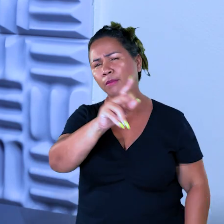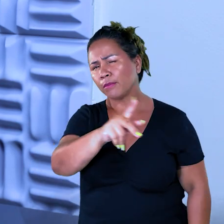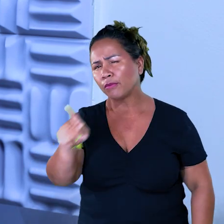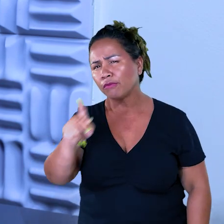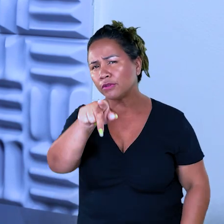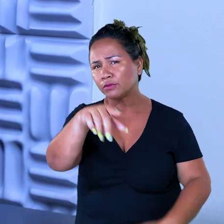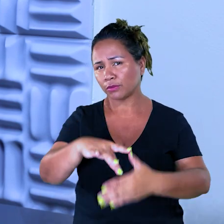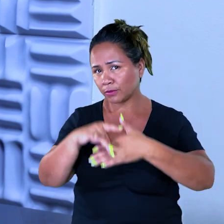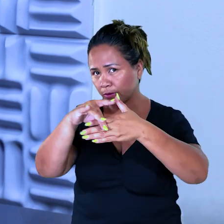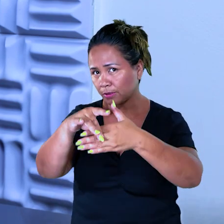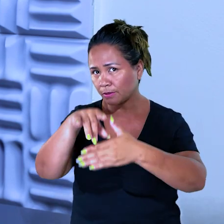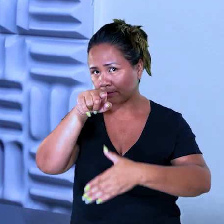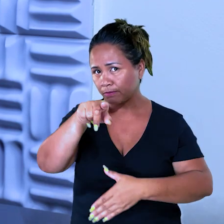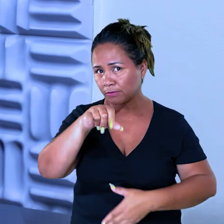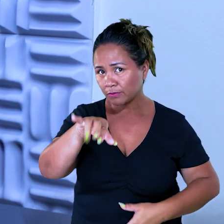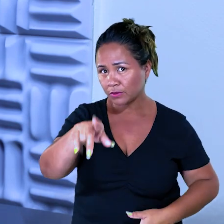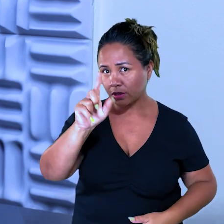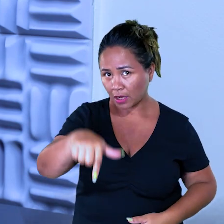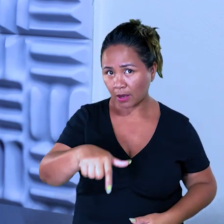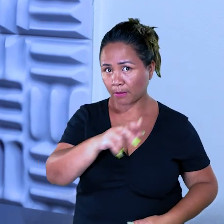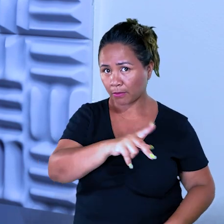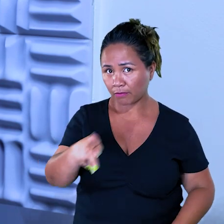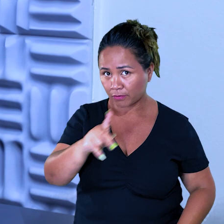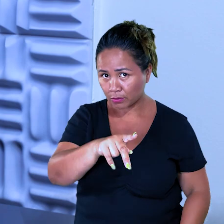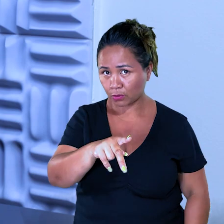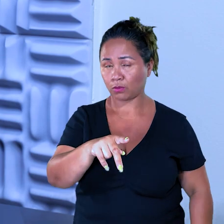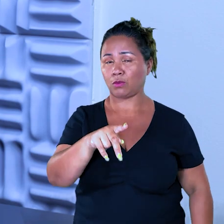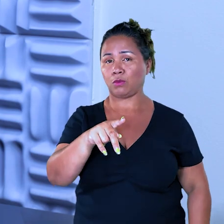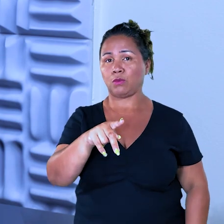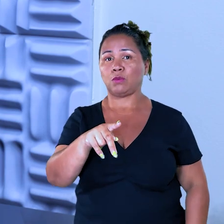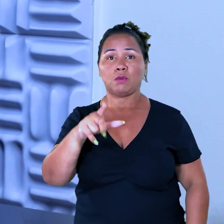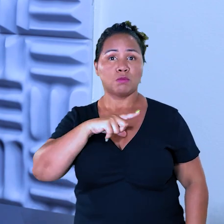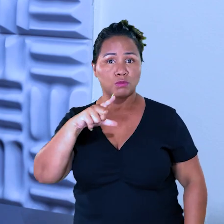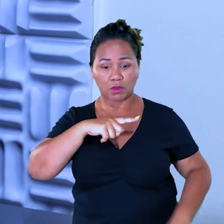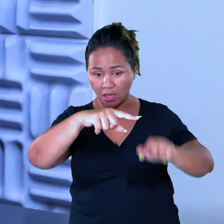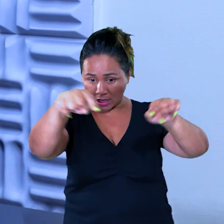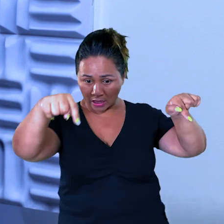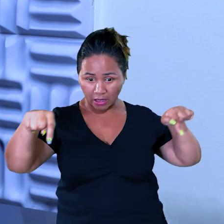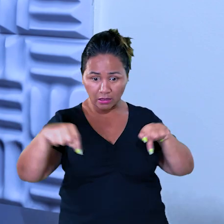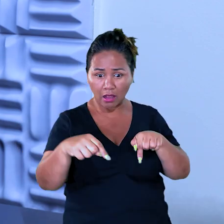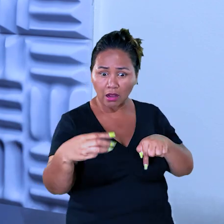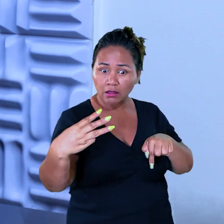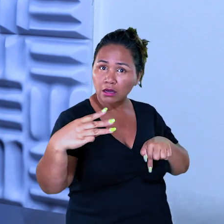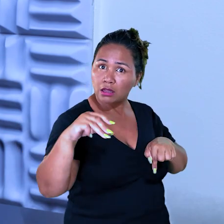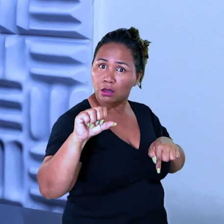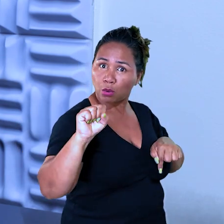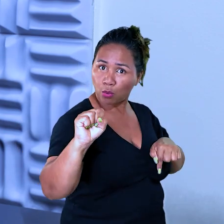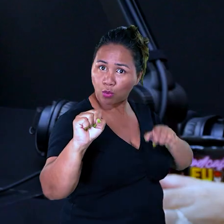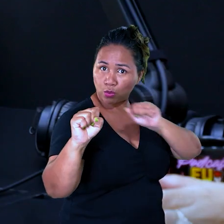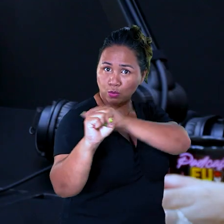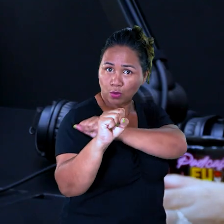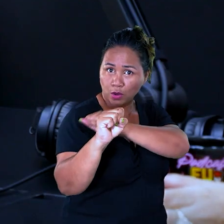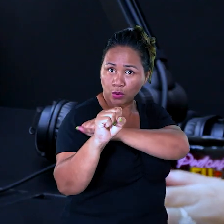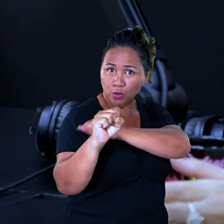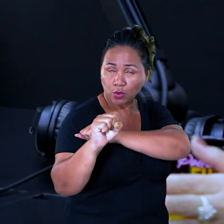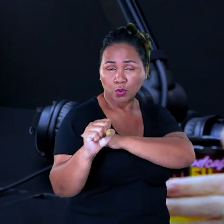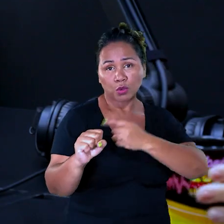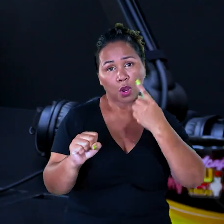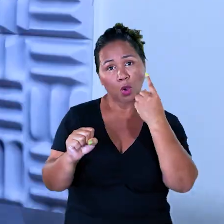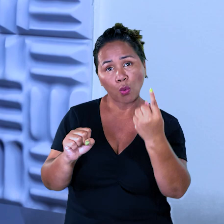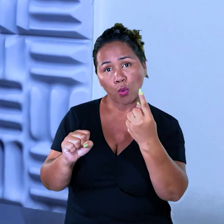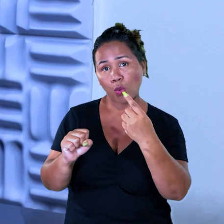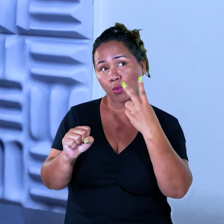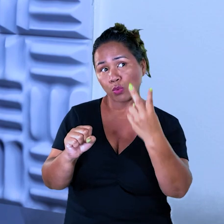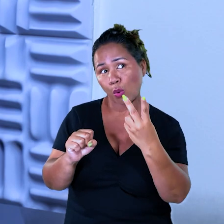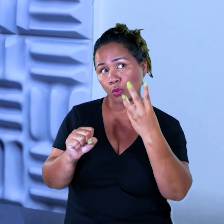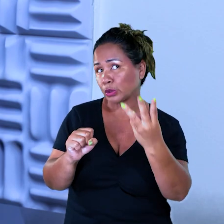você é professor de sala de aula e você tem 36 alunos e 8 são surdos, os 36 e esses 8 são seus. Exatamente. Eu,